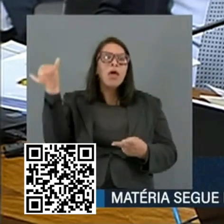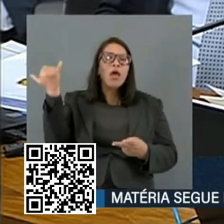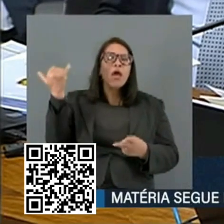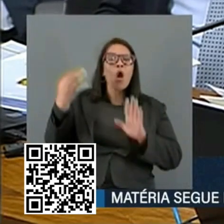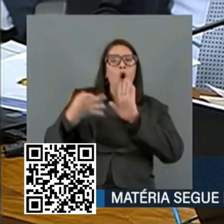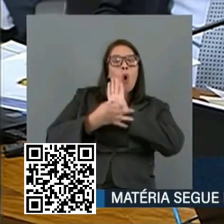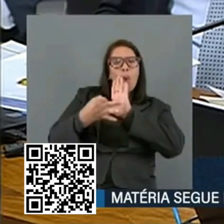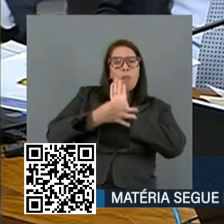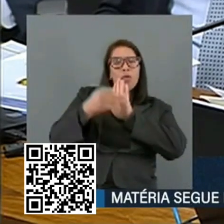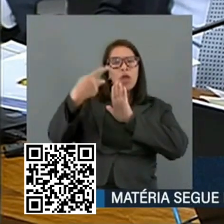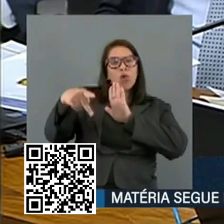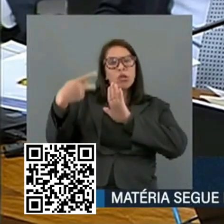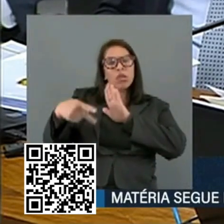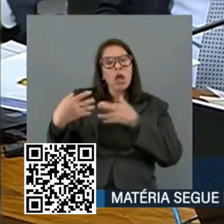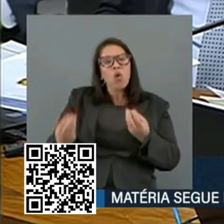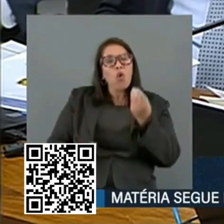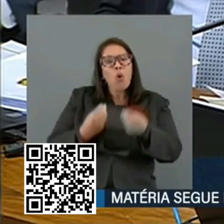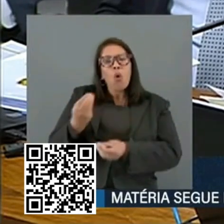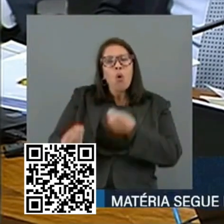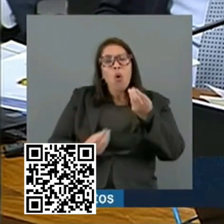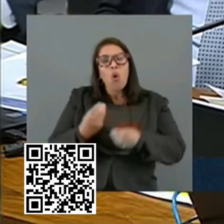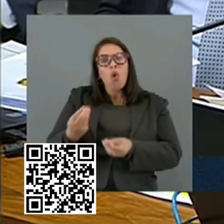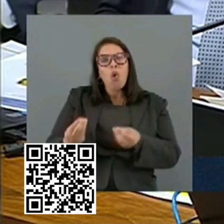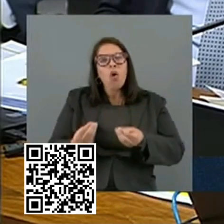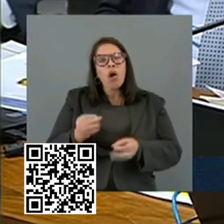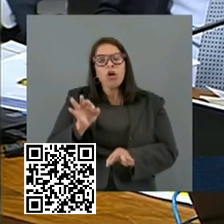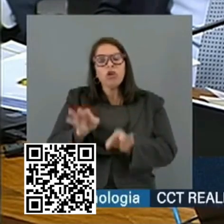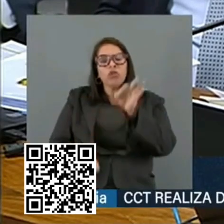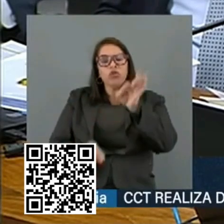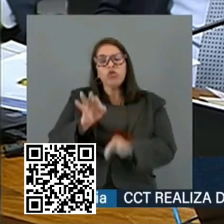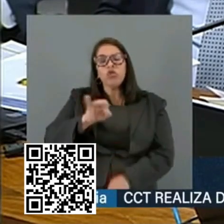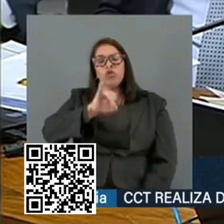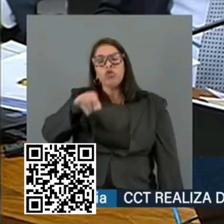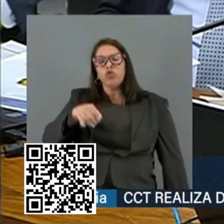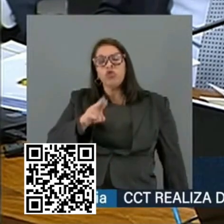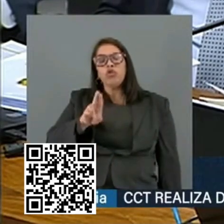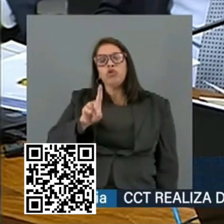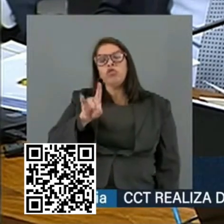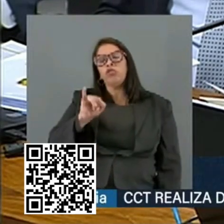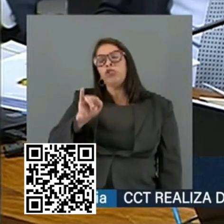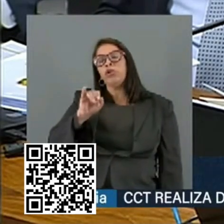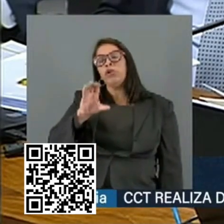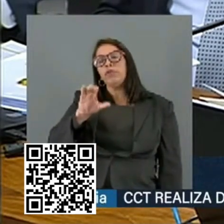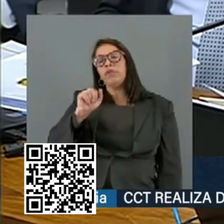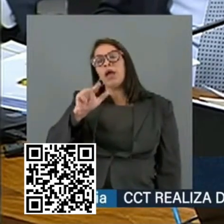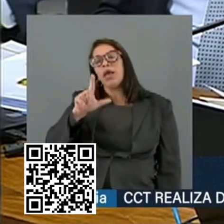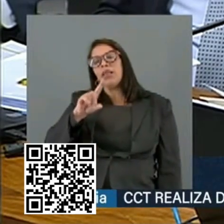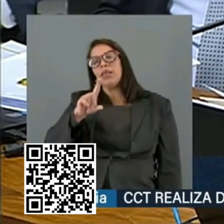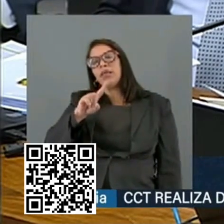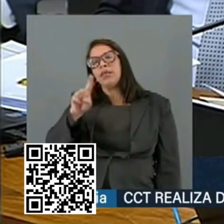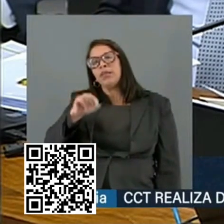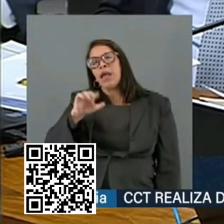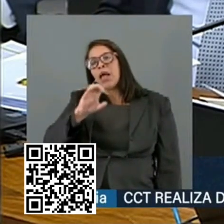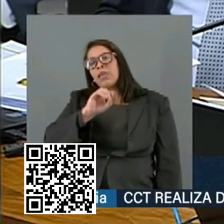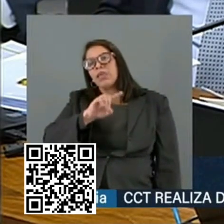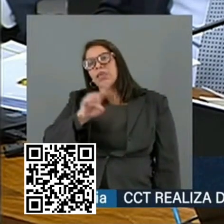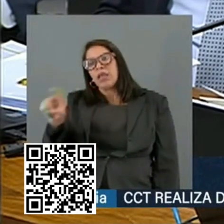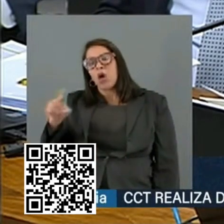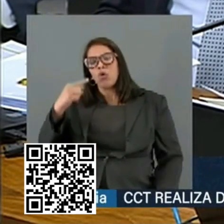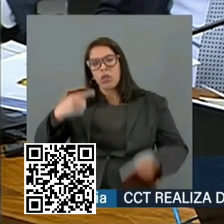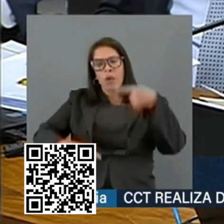do senhor sobre a chamada judicialização da política. Tem crescido o número